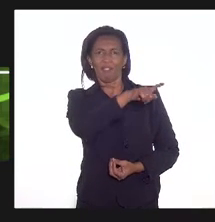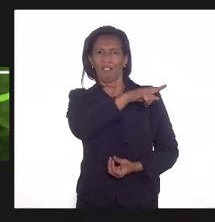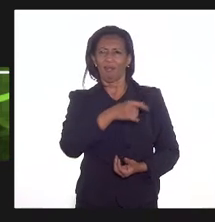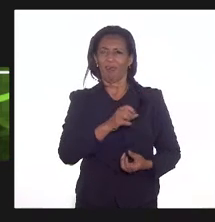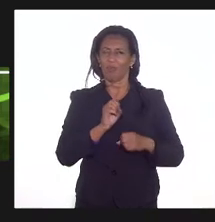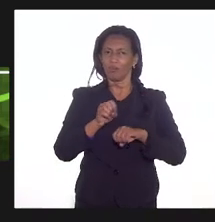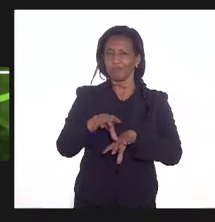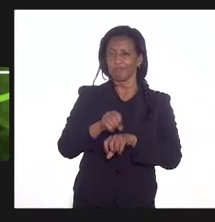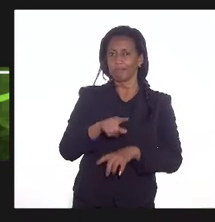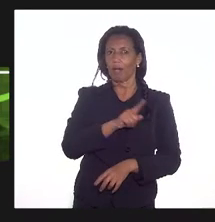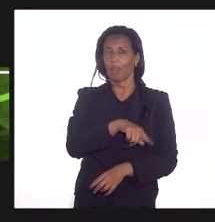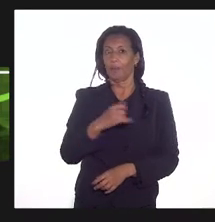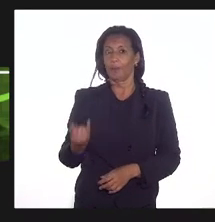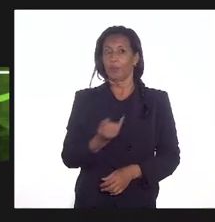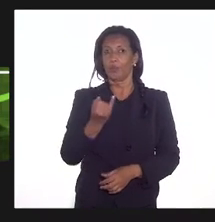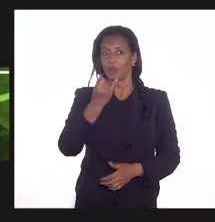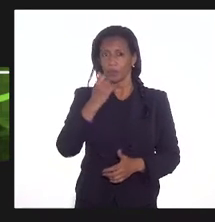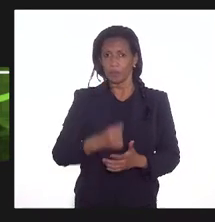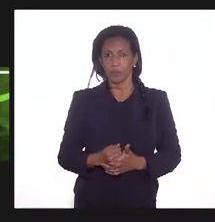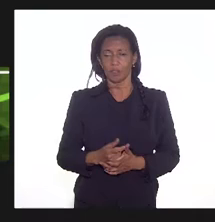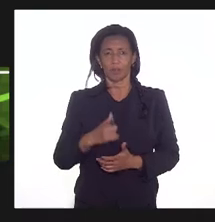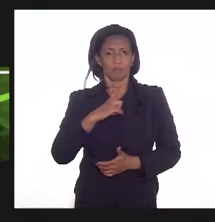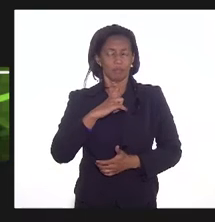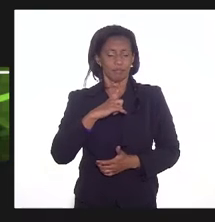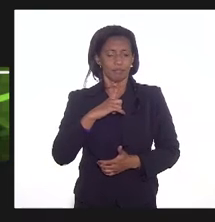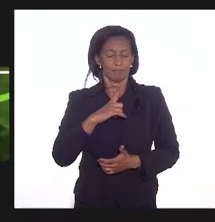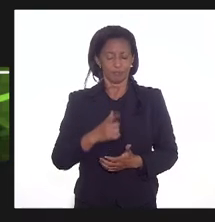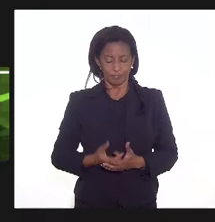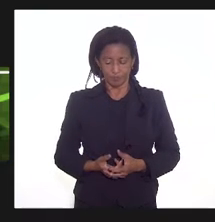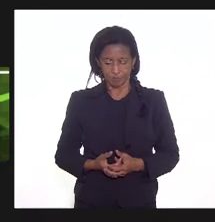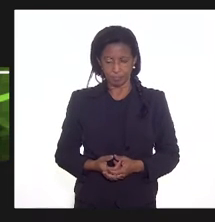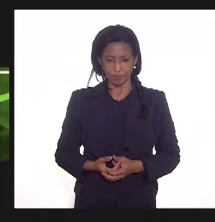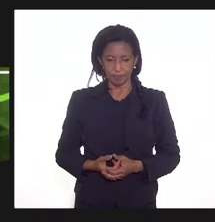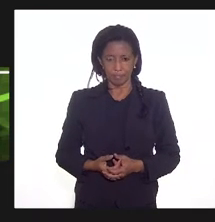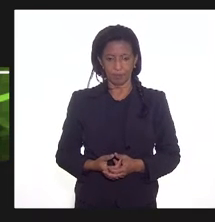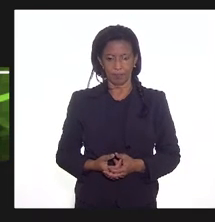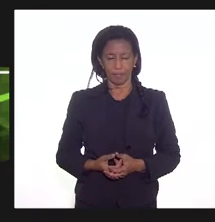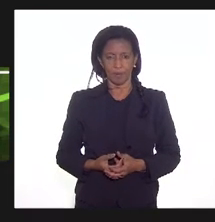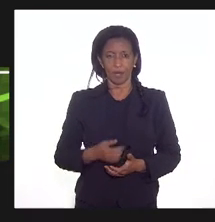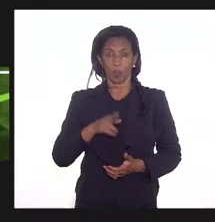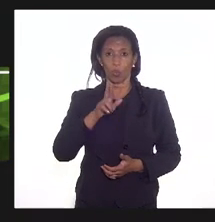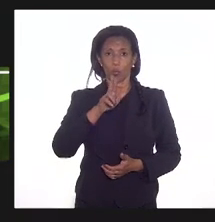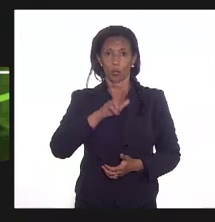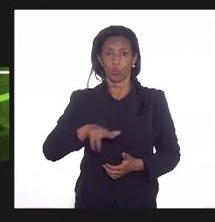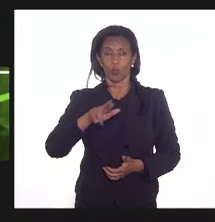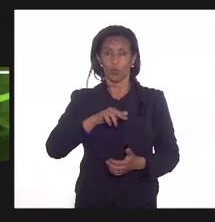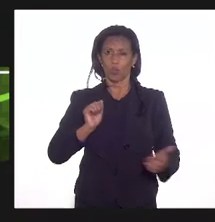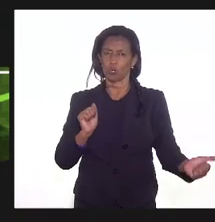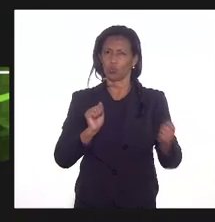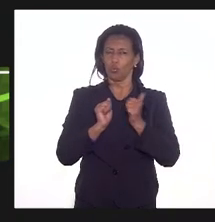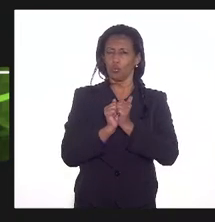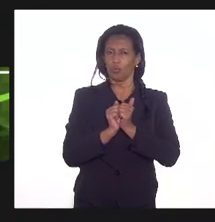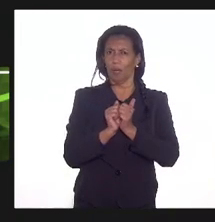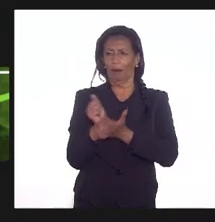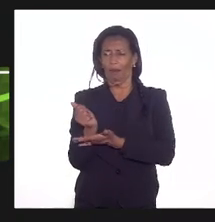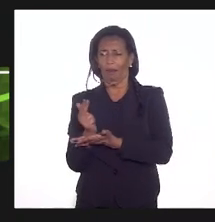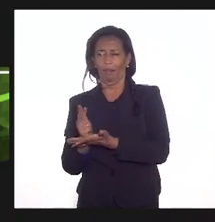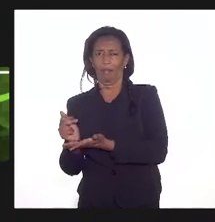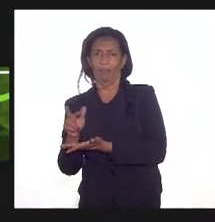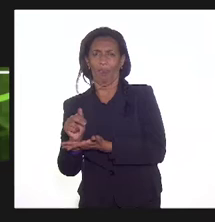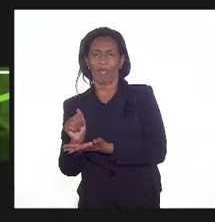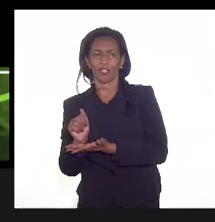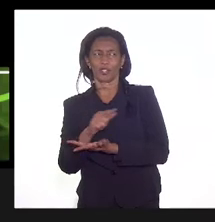então acho isso importante para a gente para a gente se utilizar nesse momento juntar a arte com a educação